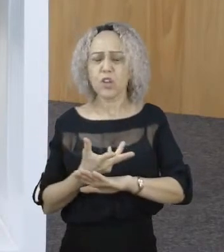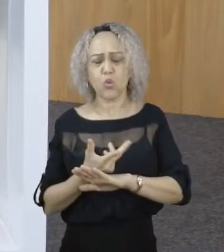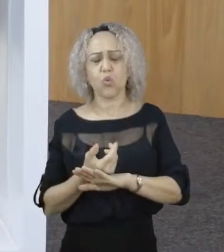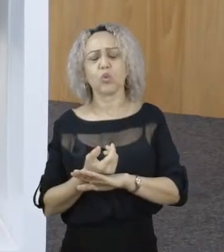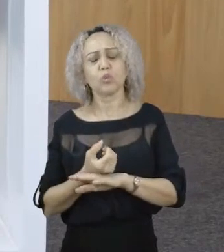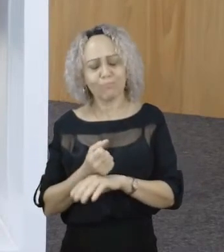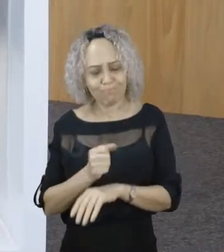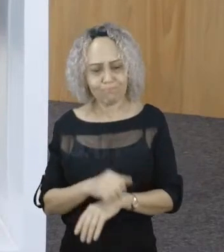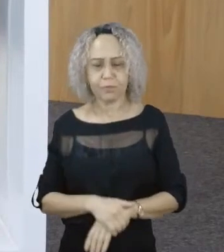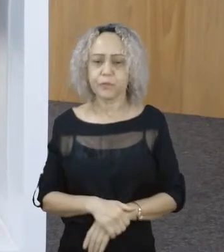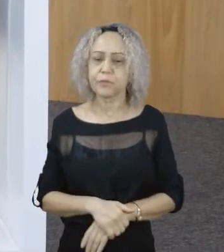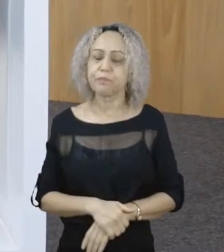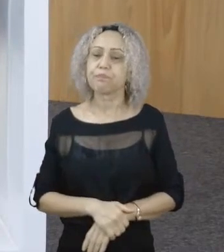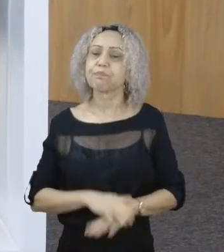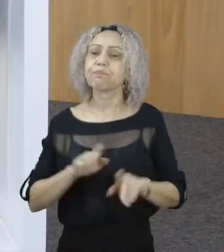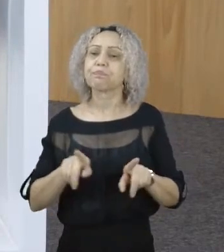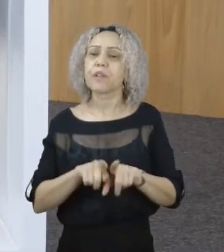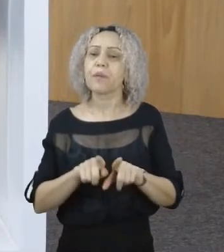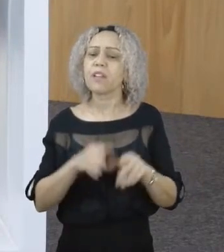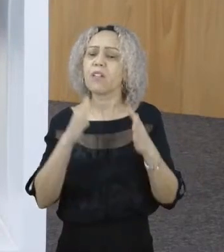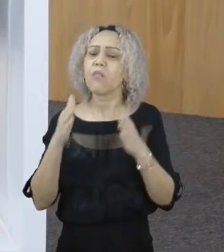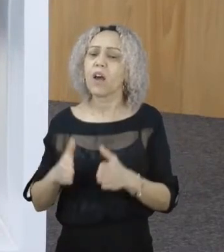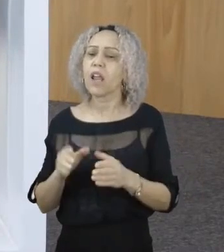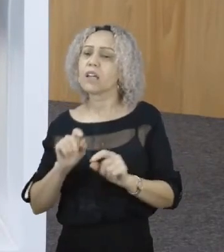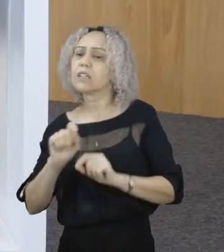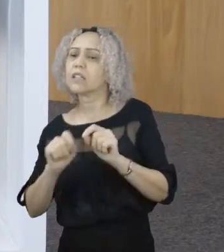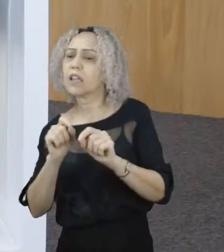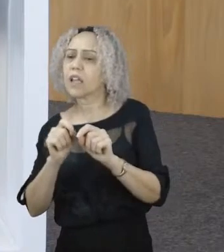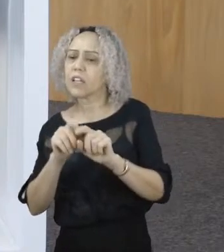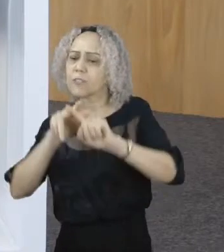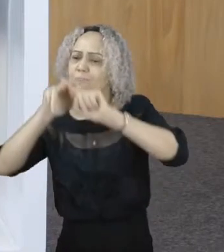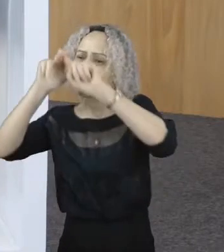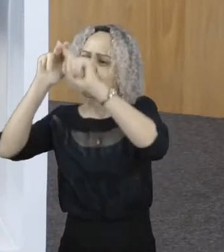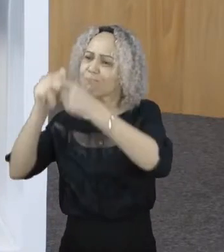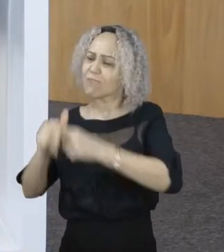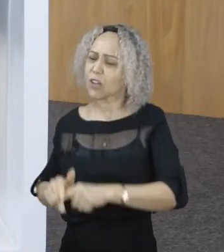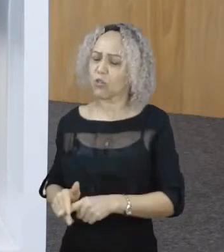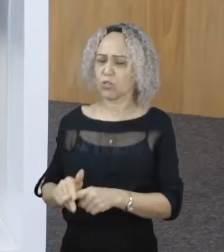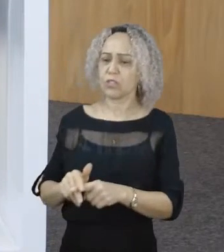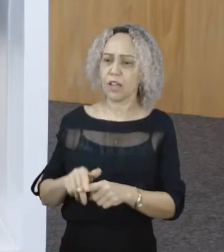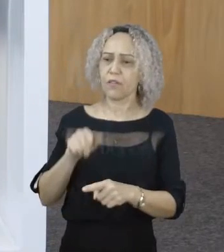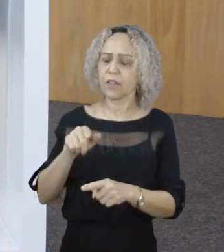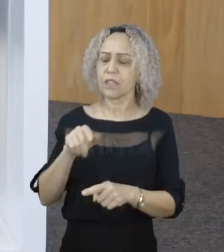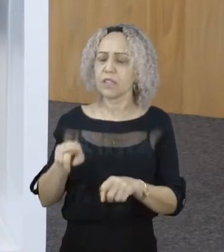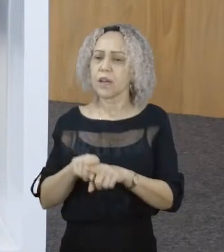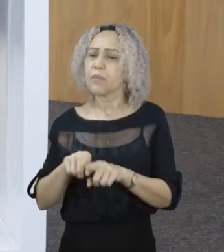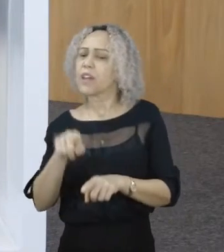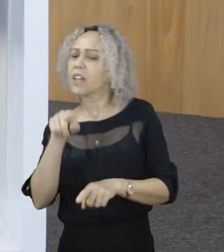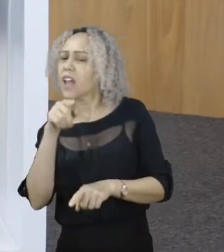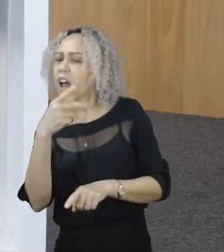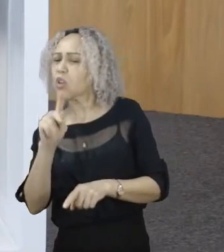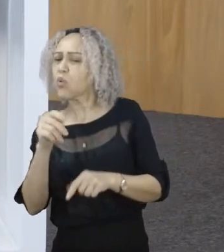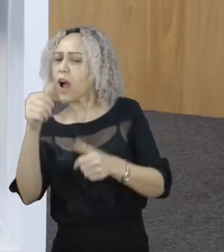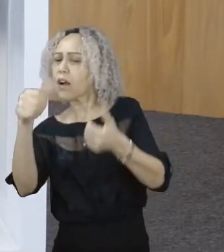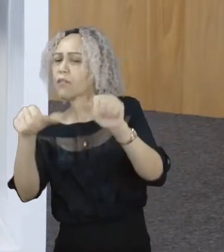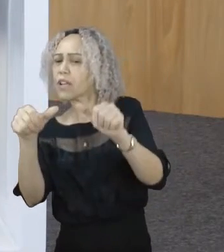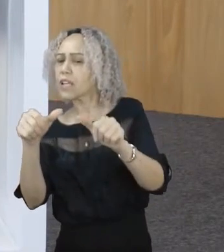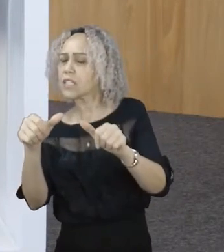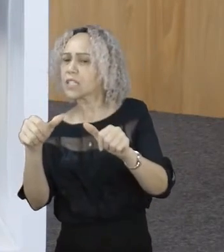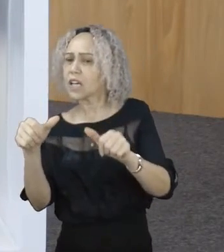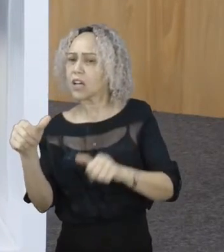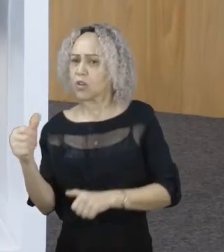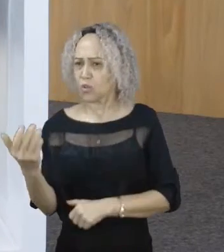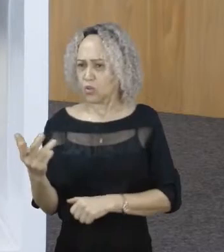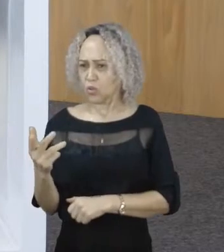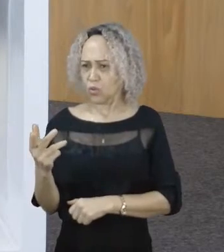Senadora, eu queria falar um pouquinho mais também de reconstrução e pedir sua avaliação também do novo programa de aceleração do crescimento, que foi anunciado pelo